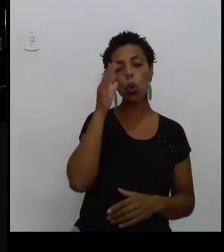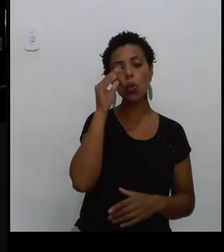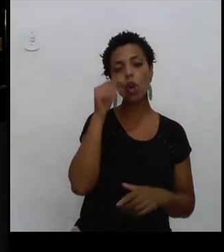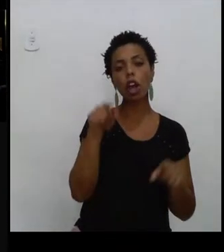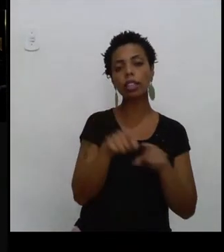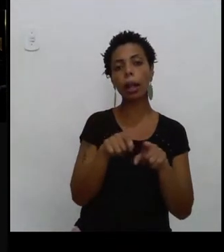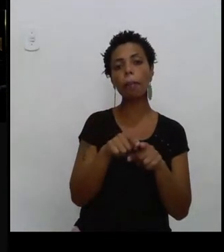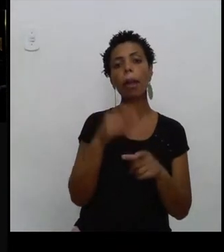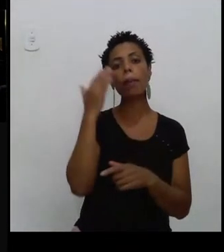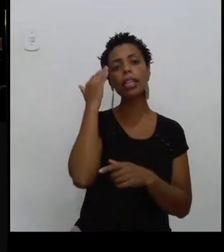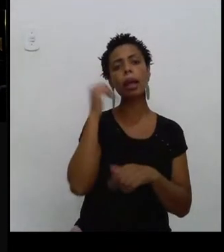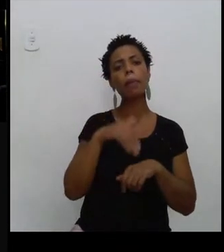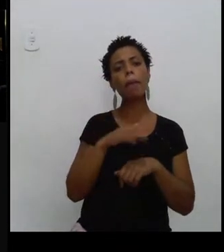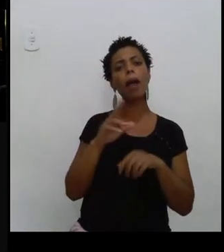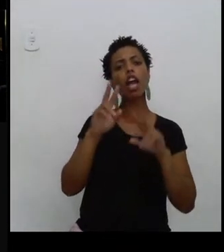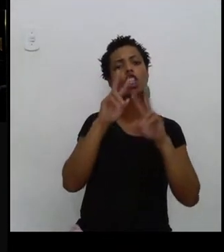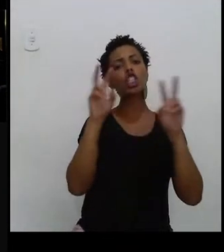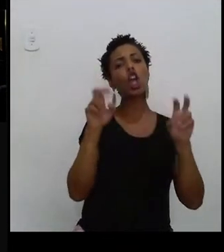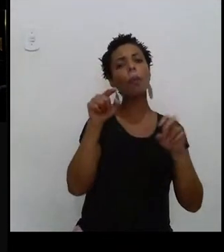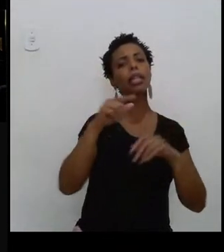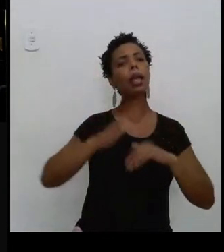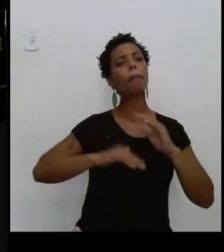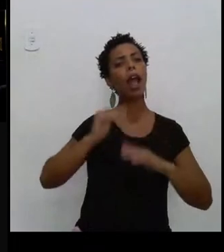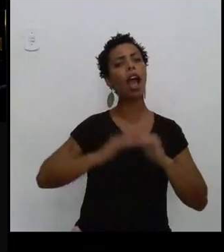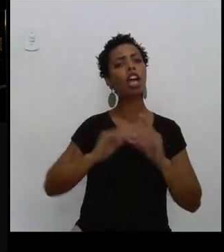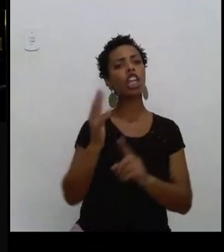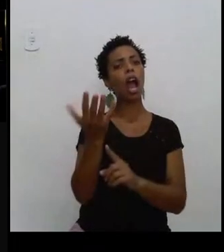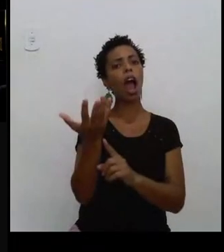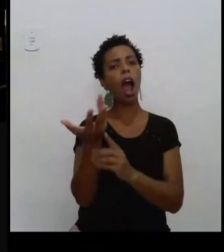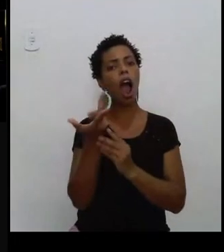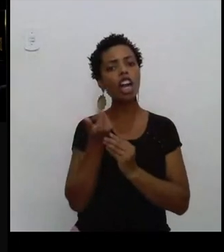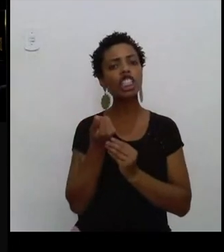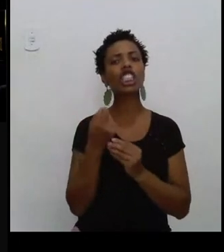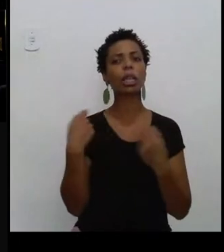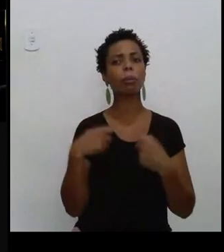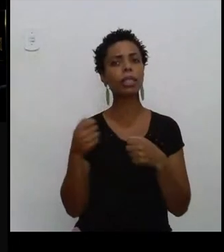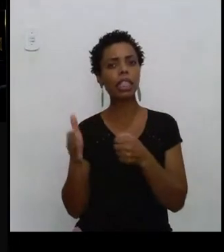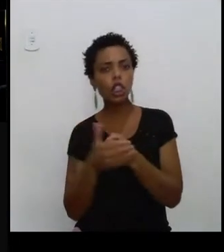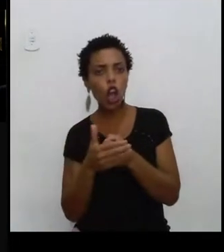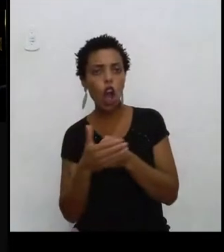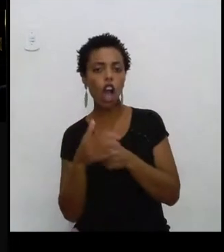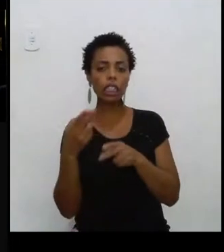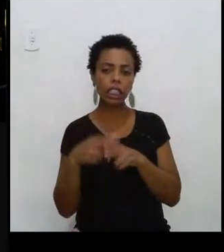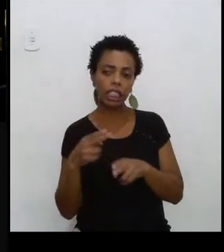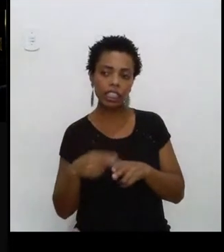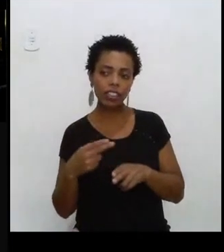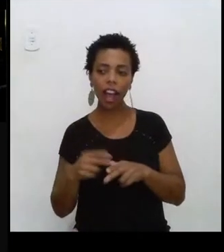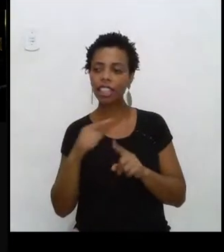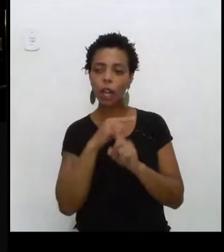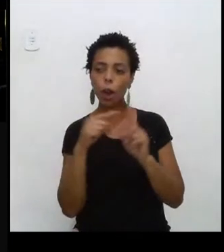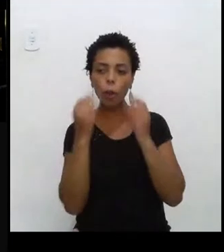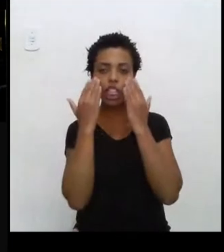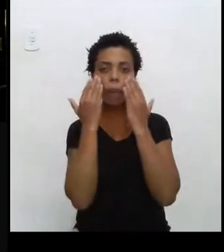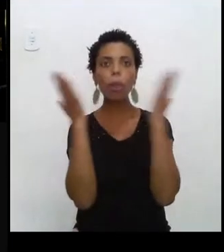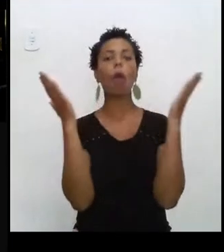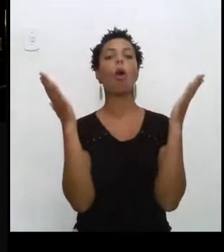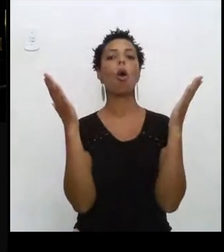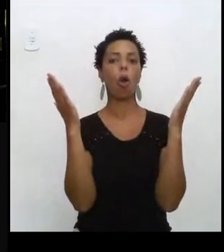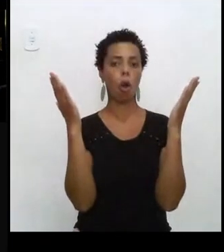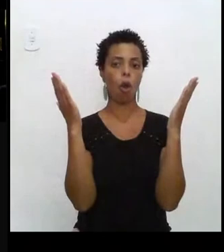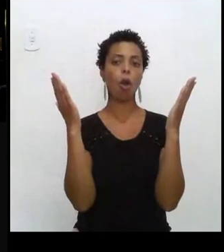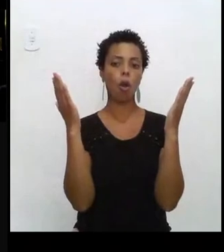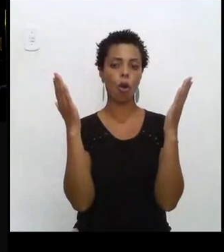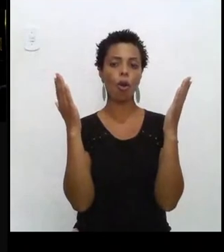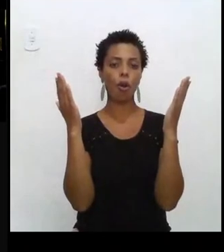saber um pouco mais sobre essas práticas artísticas que tem que se esconder né que não podem explicar exatamente falar que é